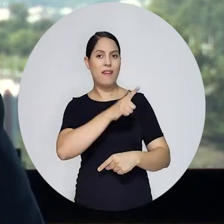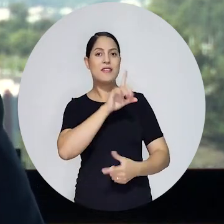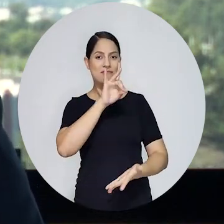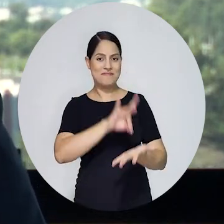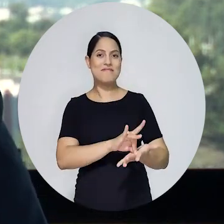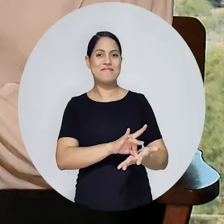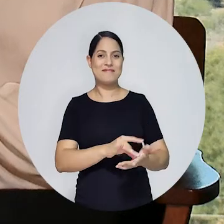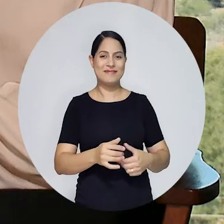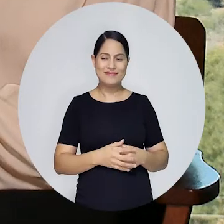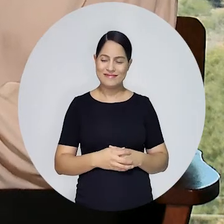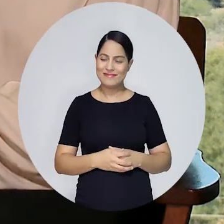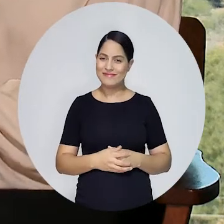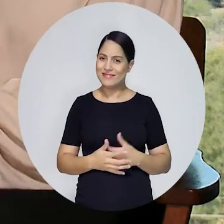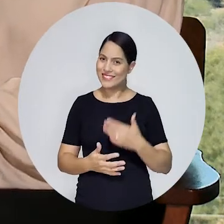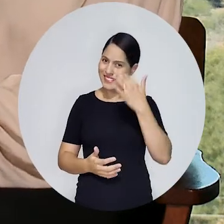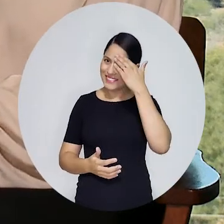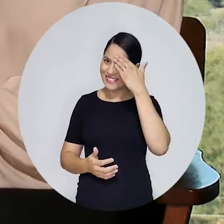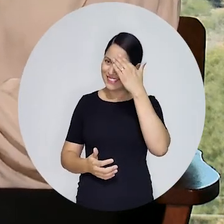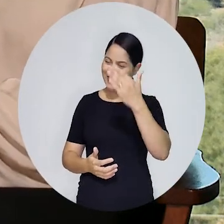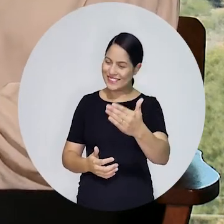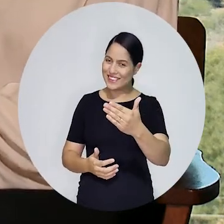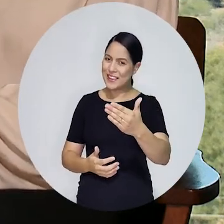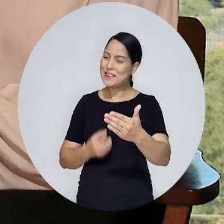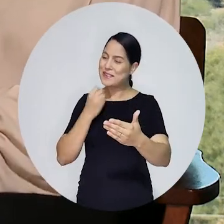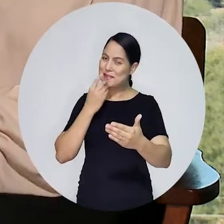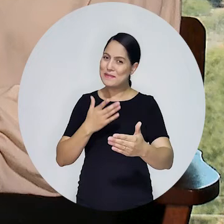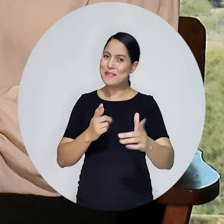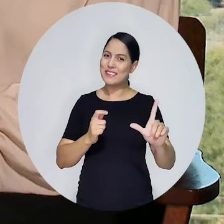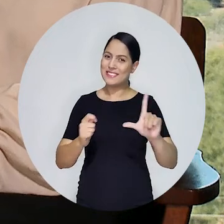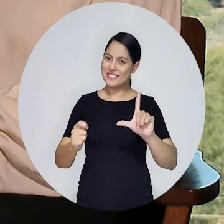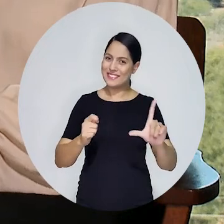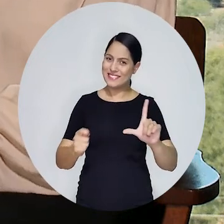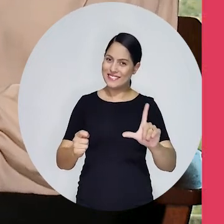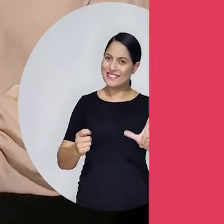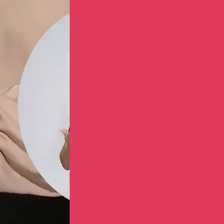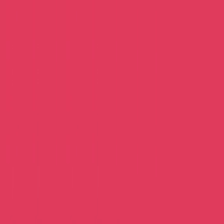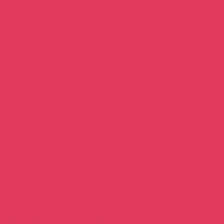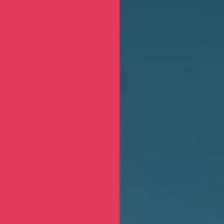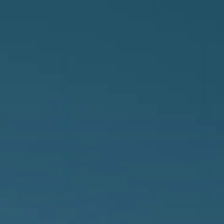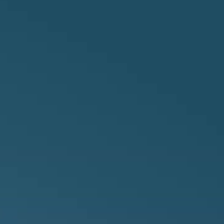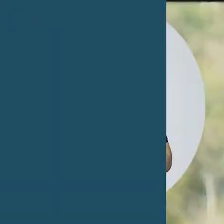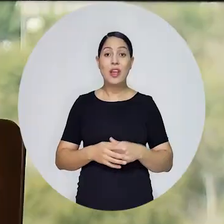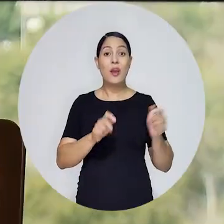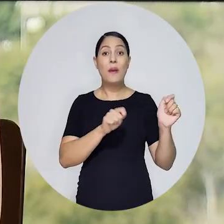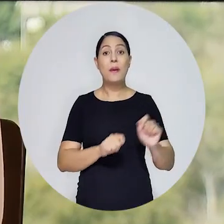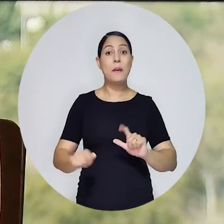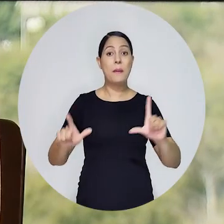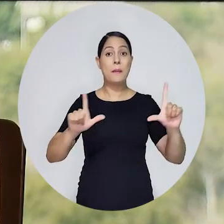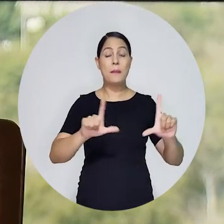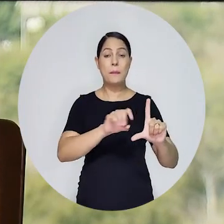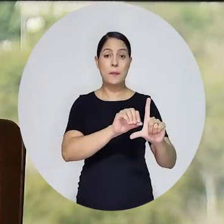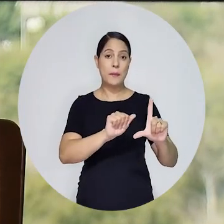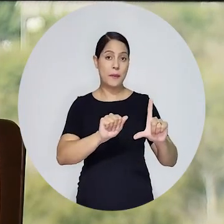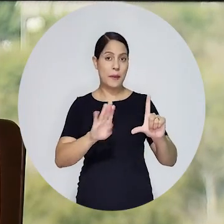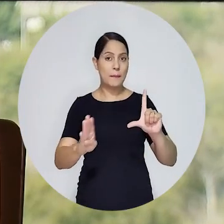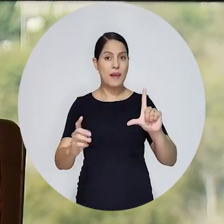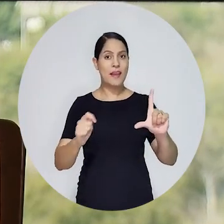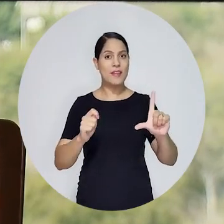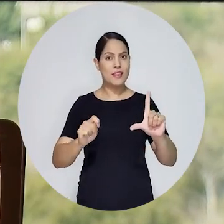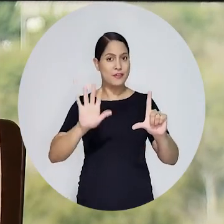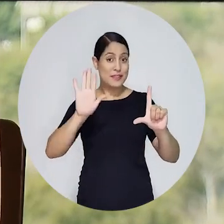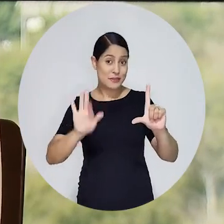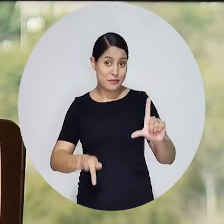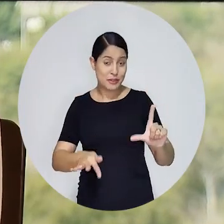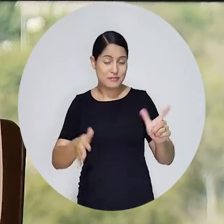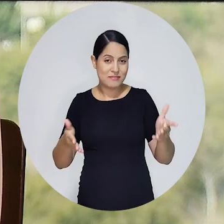consolidação da nossa conquista. Tá certo, doutor Sarquis. Muito obrigada pelas explicações. Muito bom tê-lo aqui no programa. O programa de hoje fica por